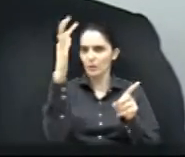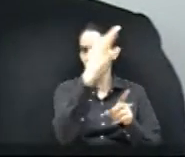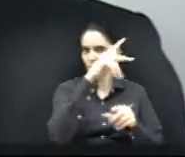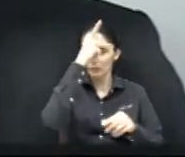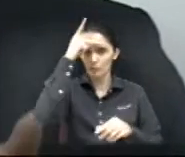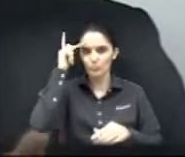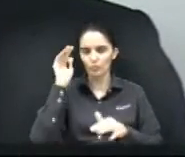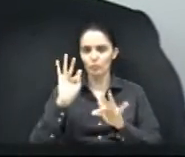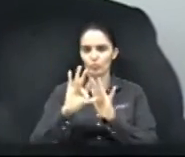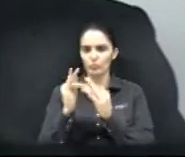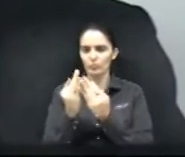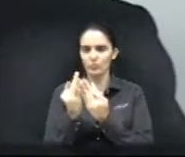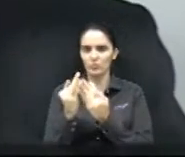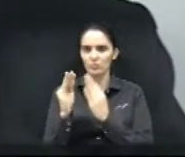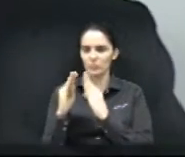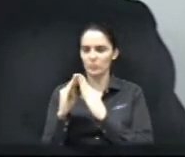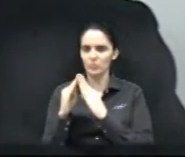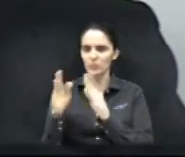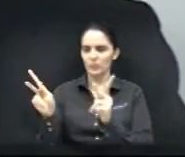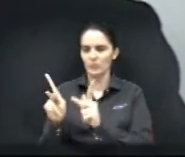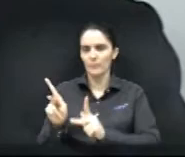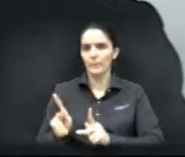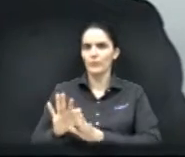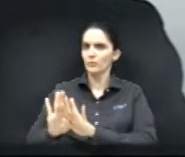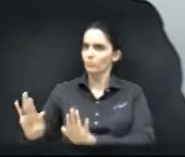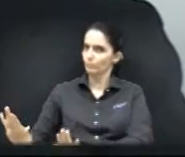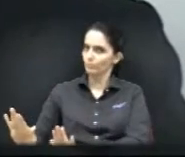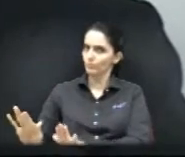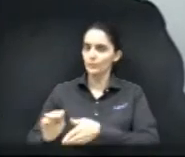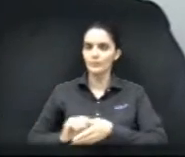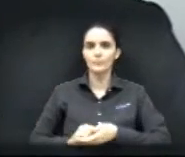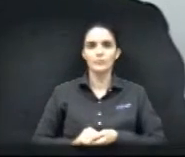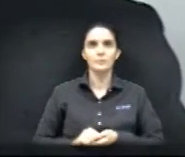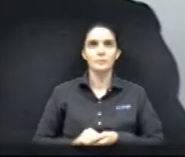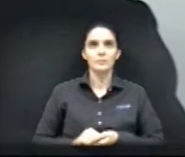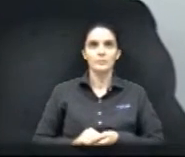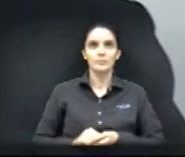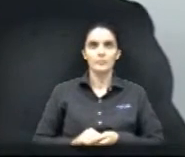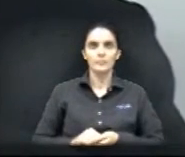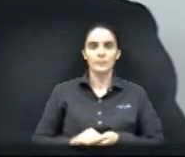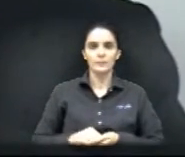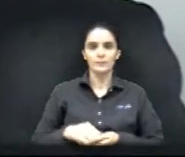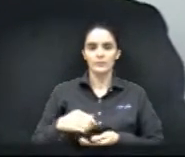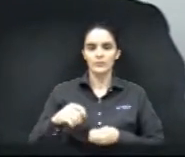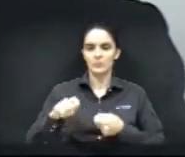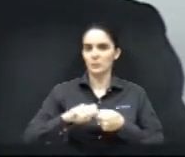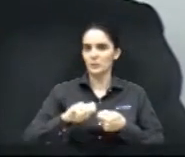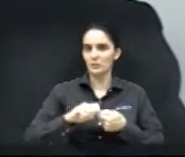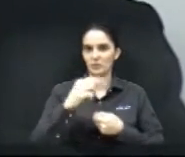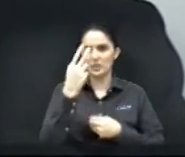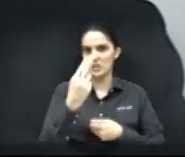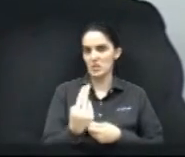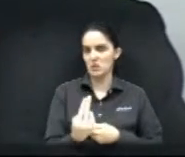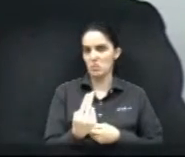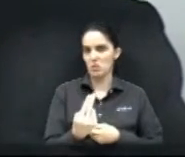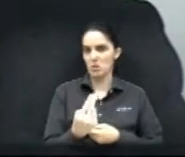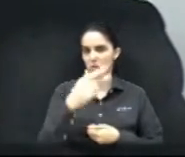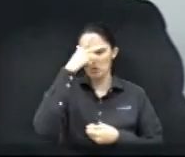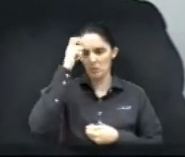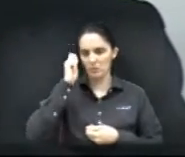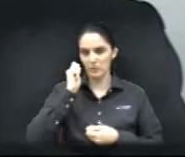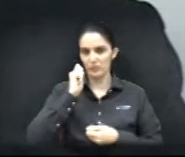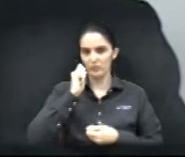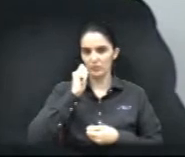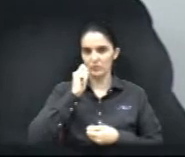ficar. Eu espero com muita tranquilidade que não deve ser mais despejado, como fez o prefeito Cassado, que mandou a polícia